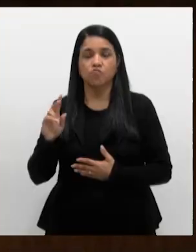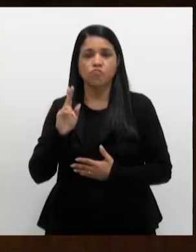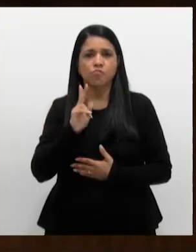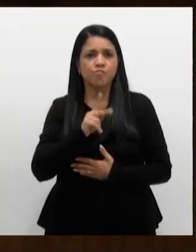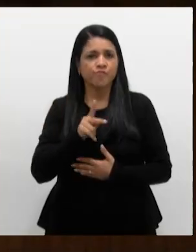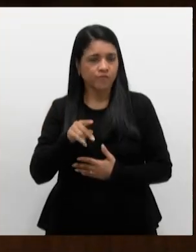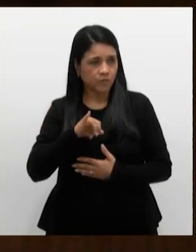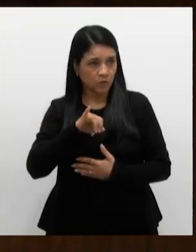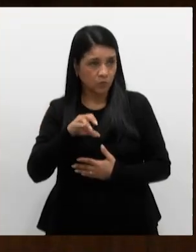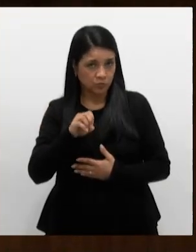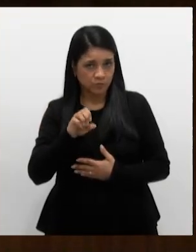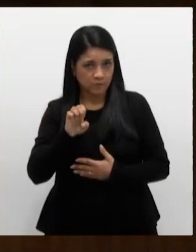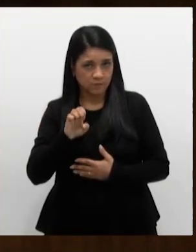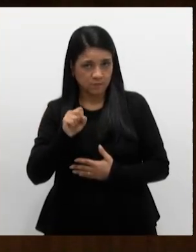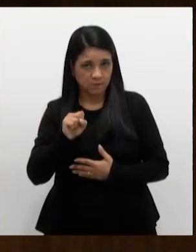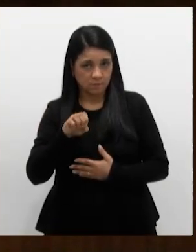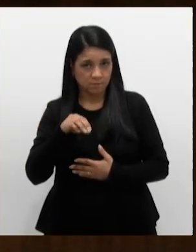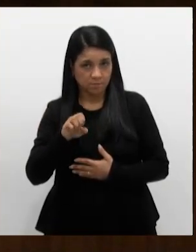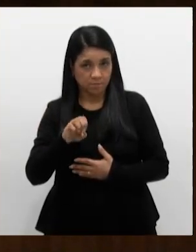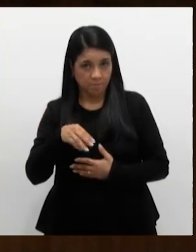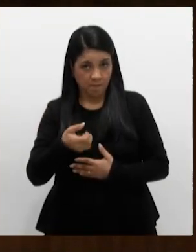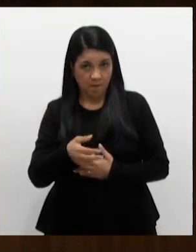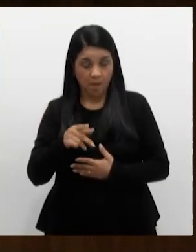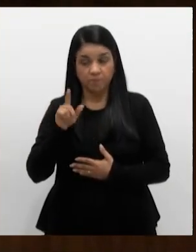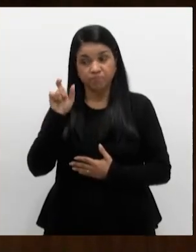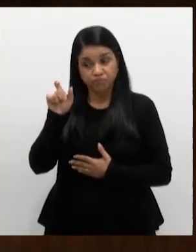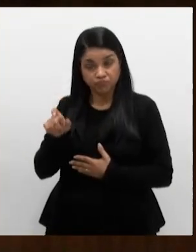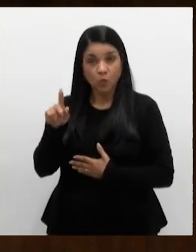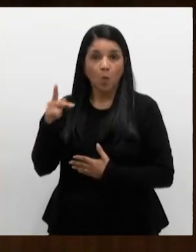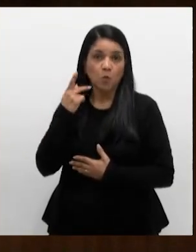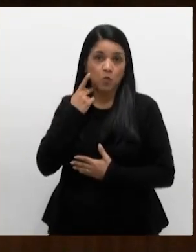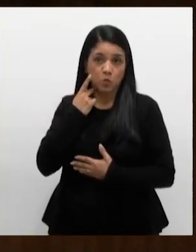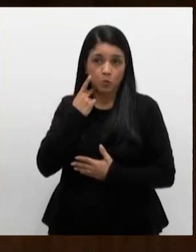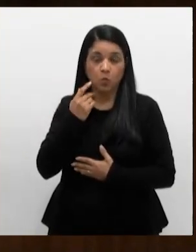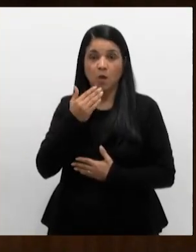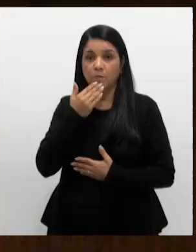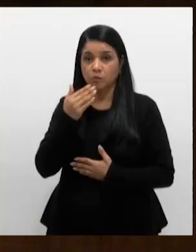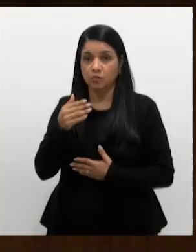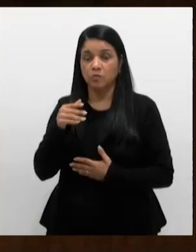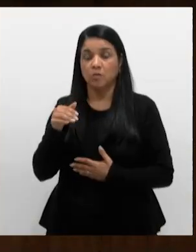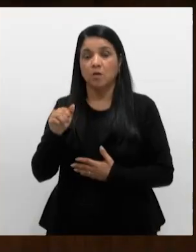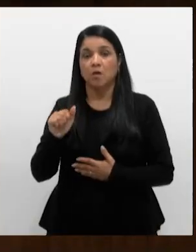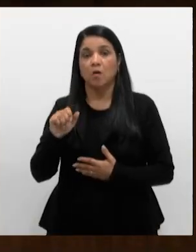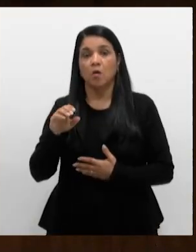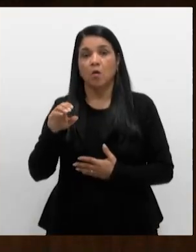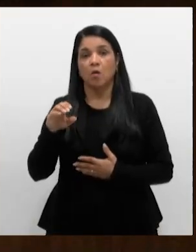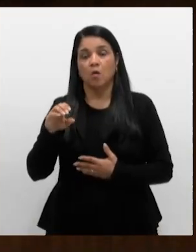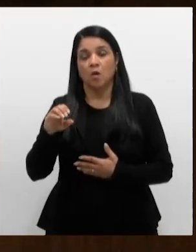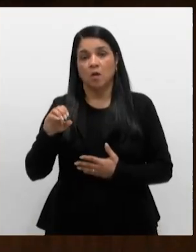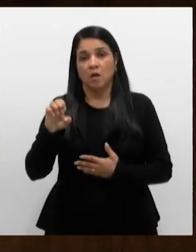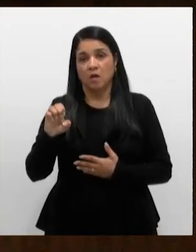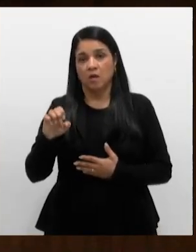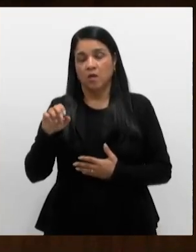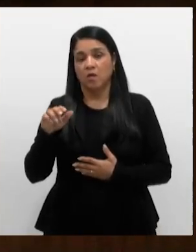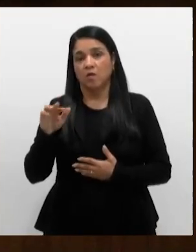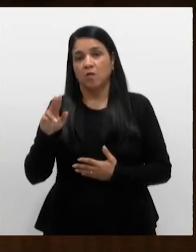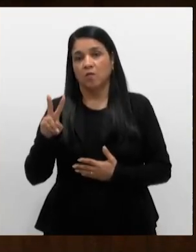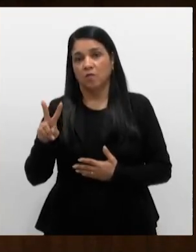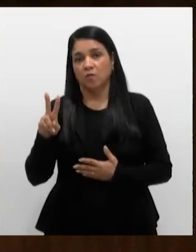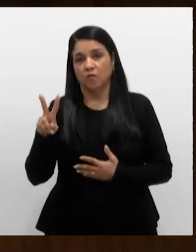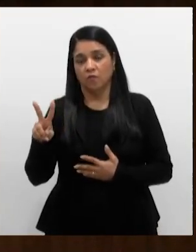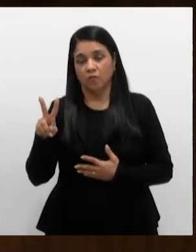esse procurador, Werneck, ele, a pedido da Educafro, elaborou estudos para aprovação da